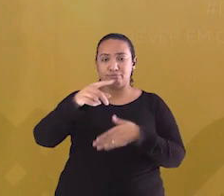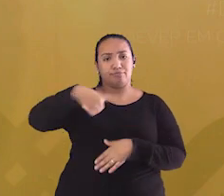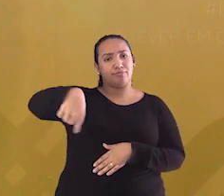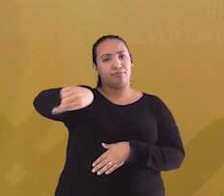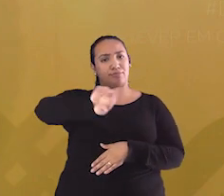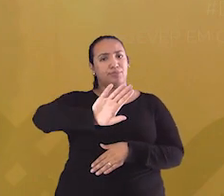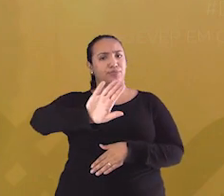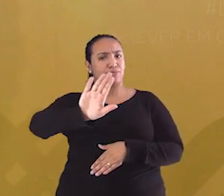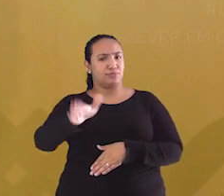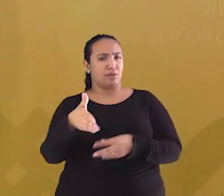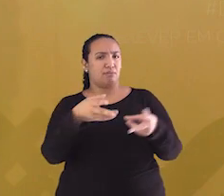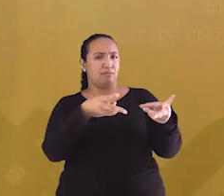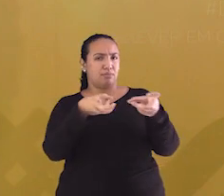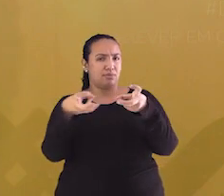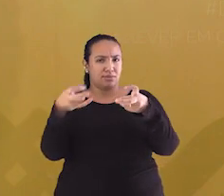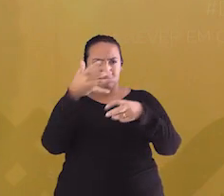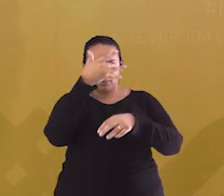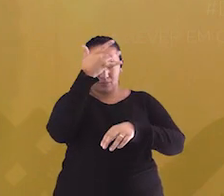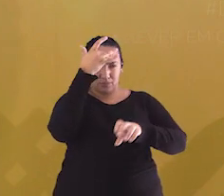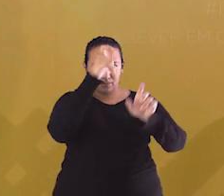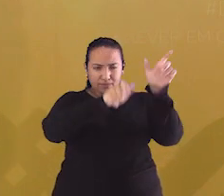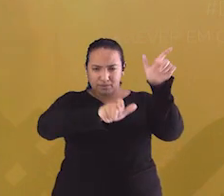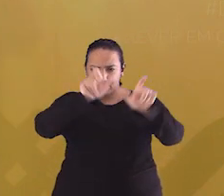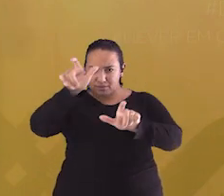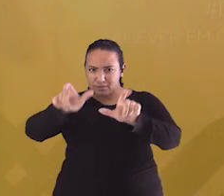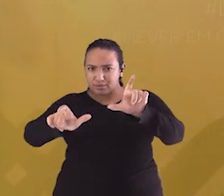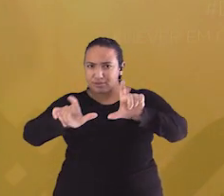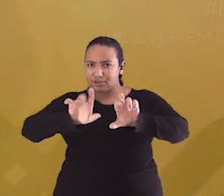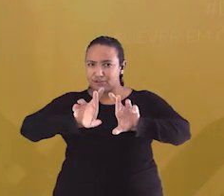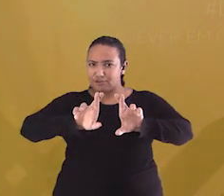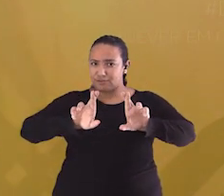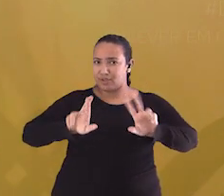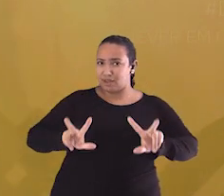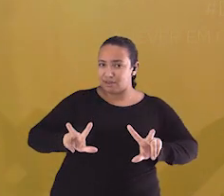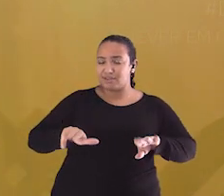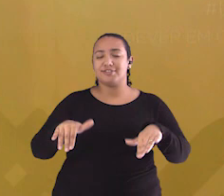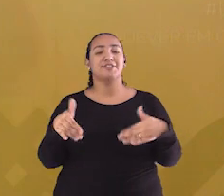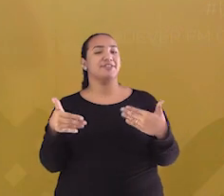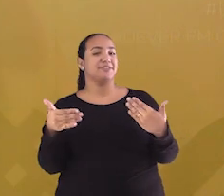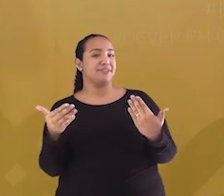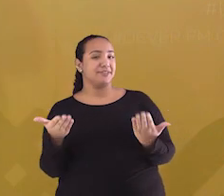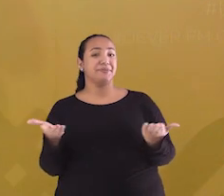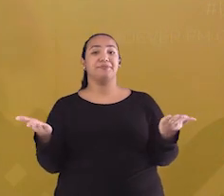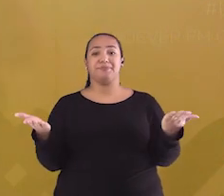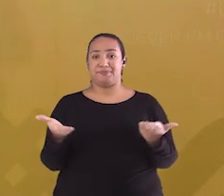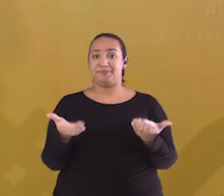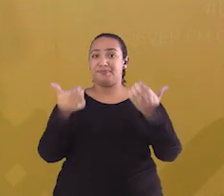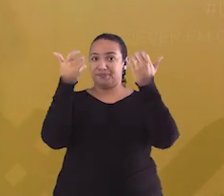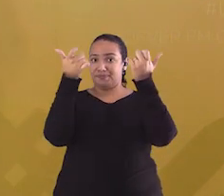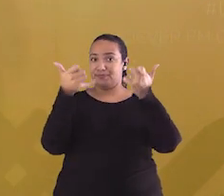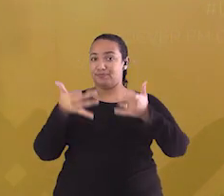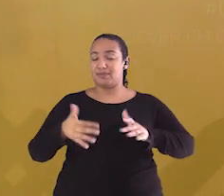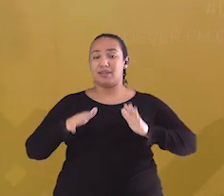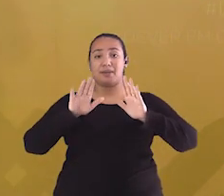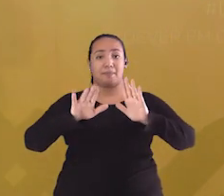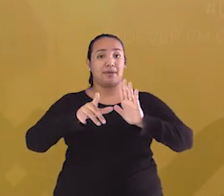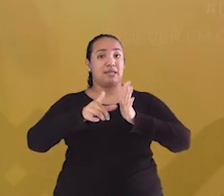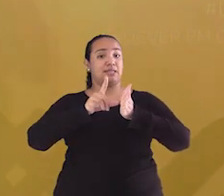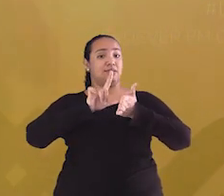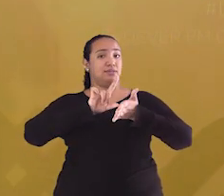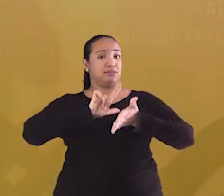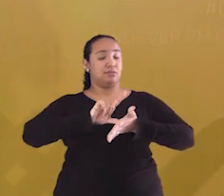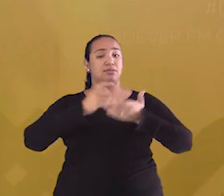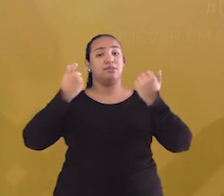Vocês já perceberam que as pessoas são diferentes? Pois é! Vamos falar mais sobre isso logo mais. Mas